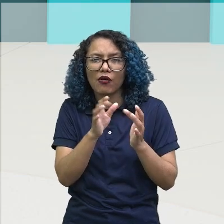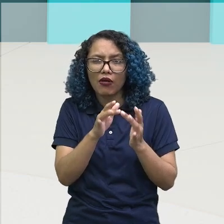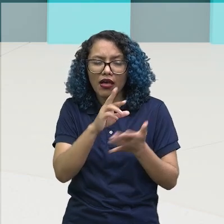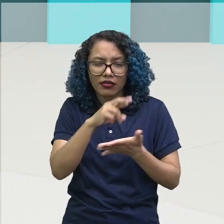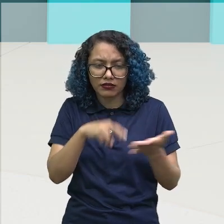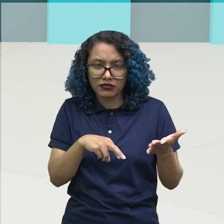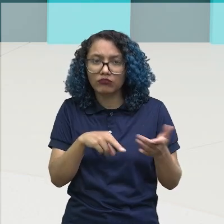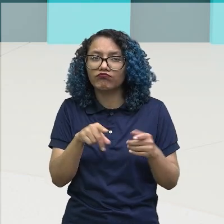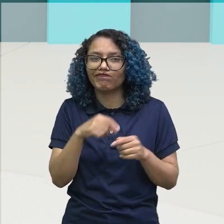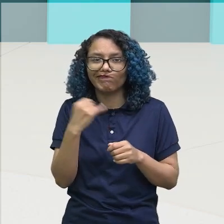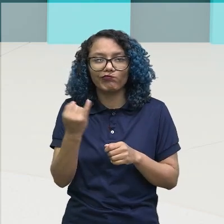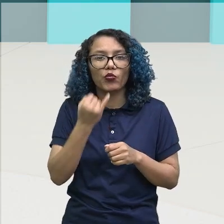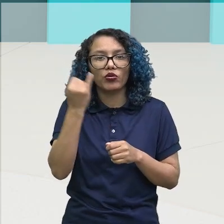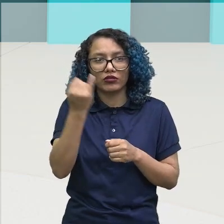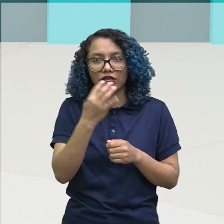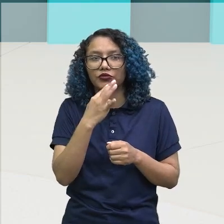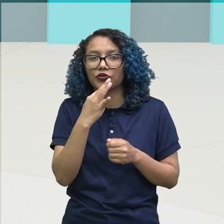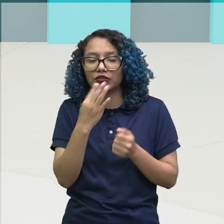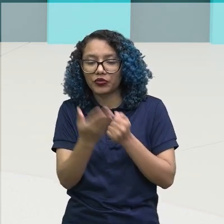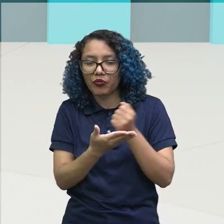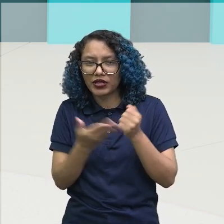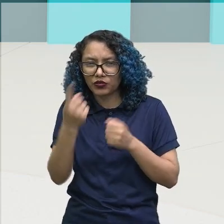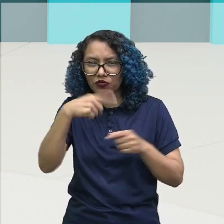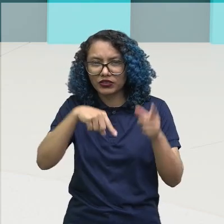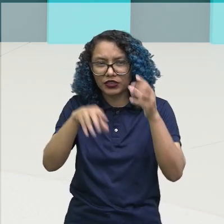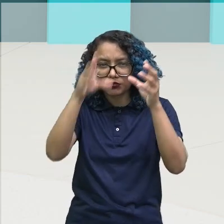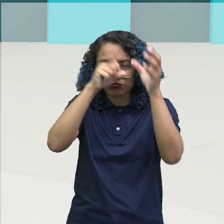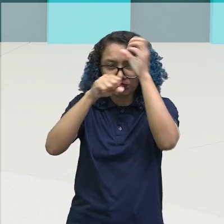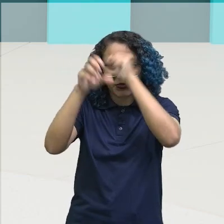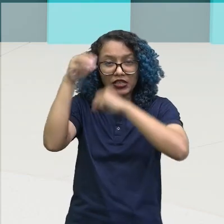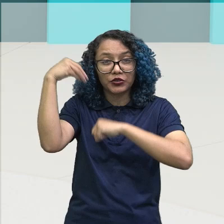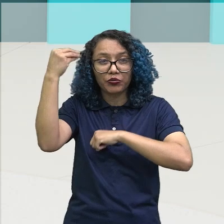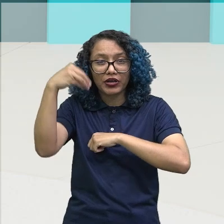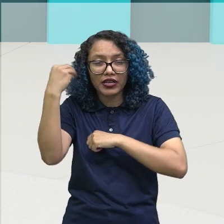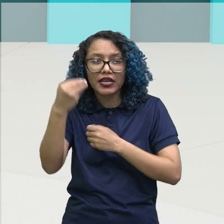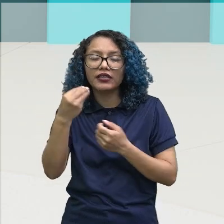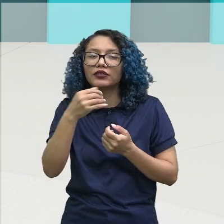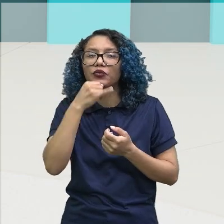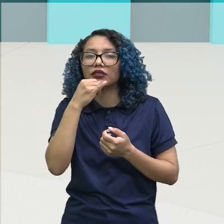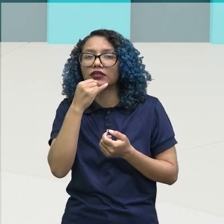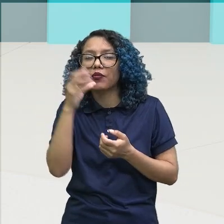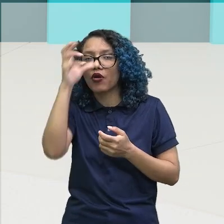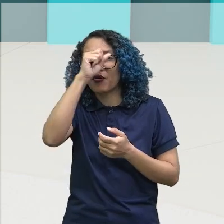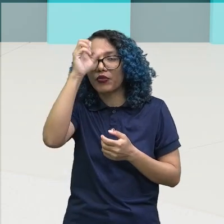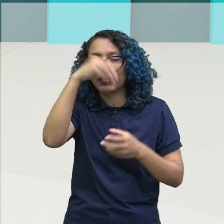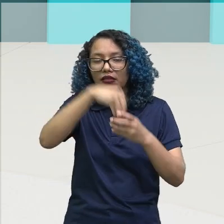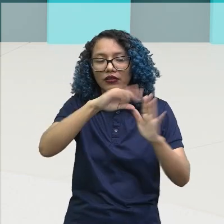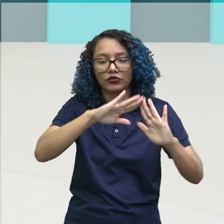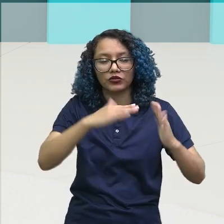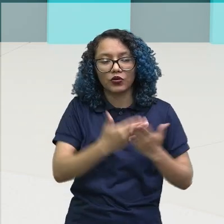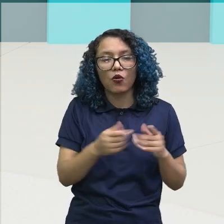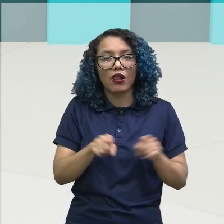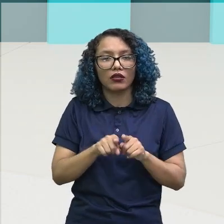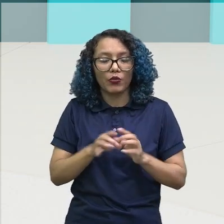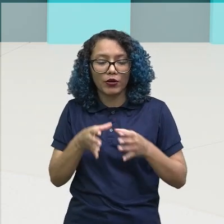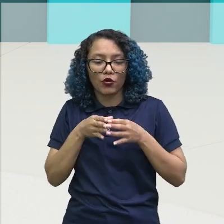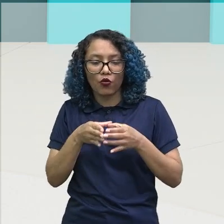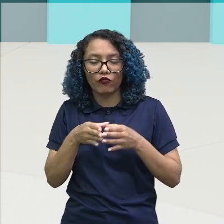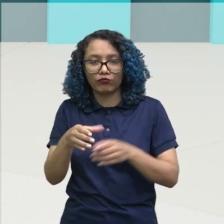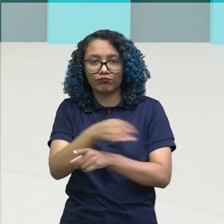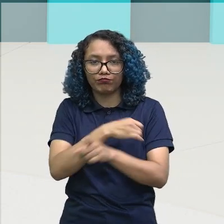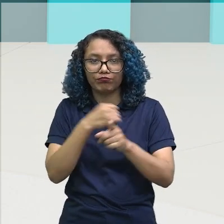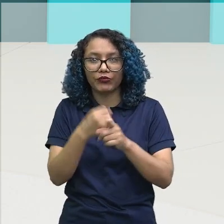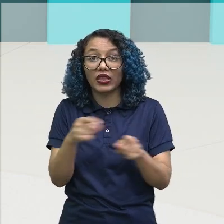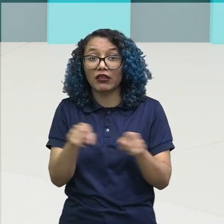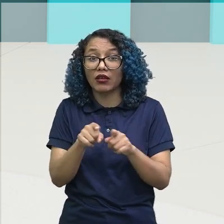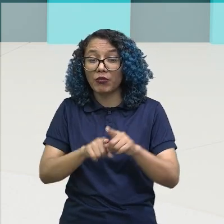Enem. Todo o conhecimento que você adquire na escola, que você adquire também no seu convívio social e até